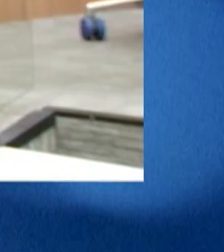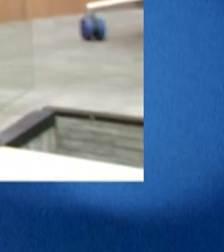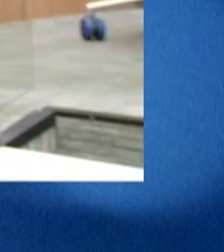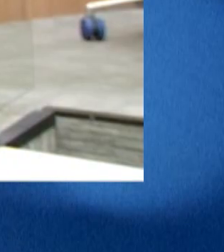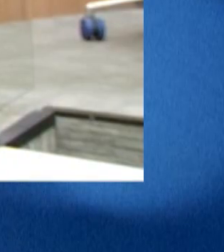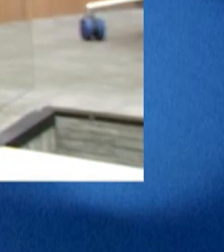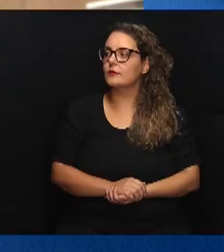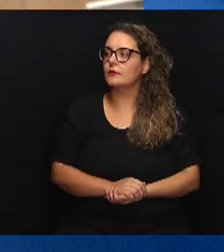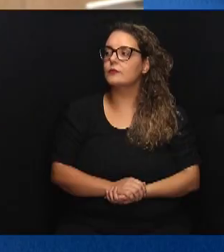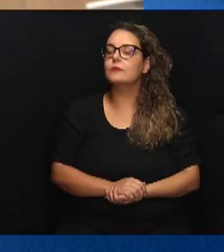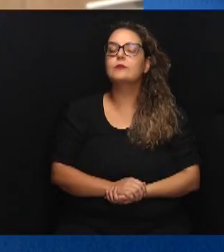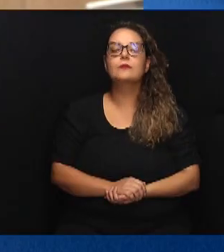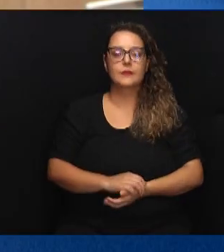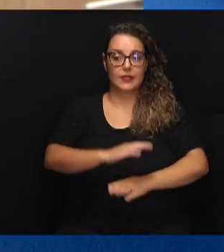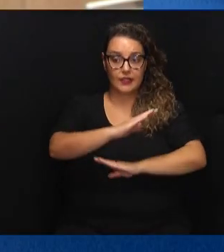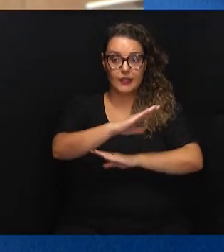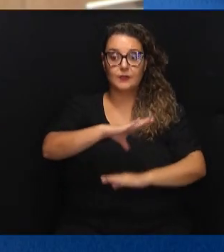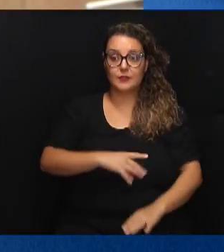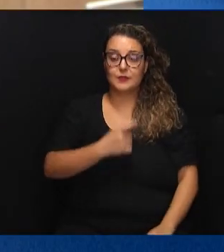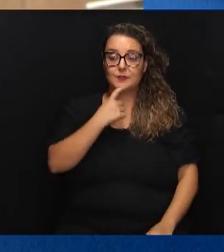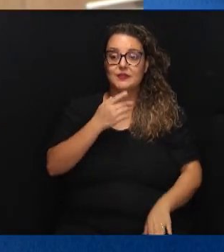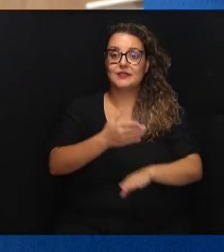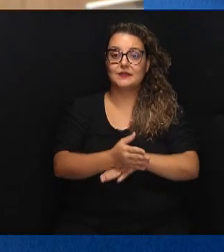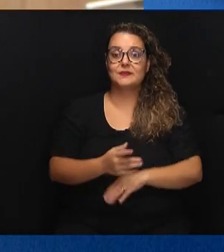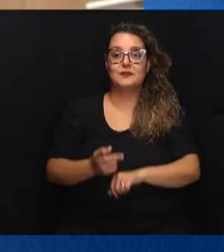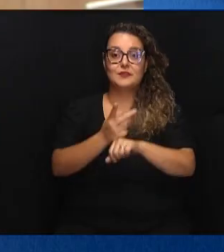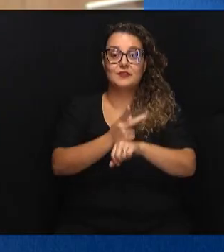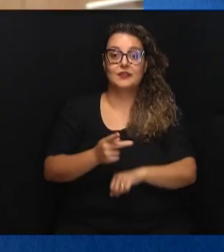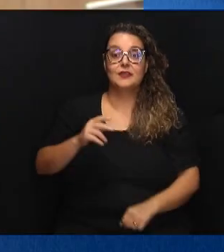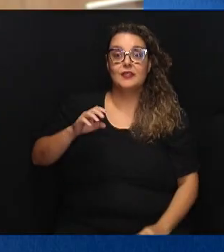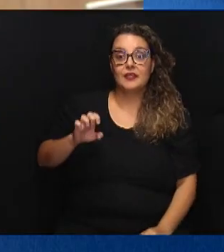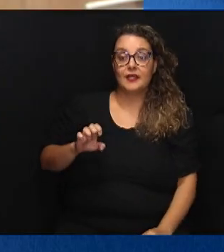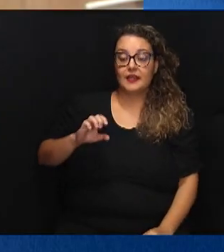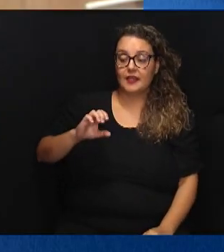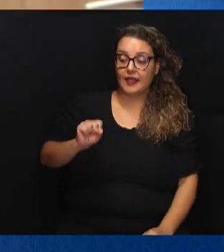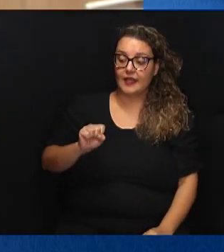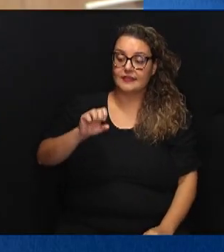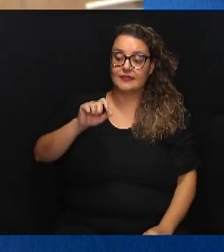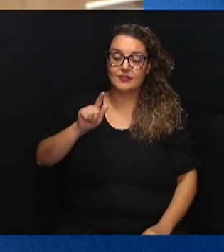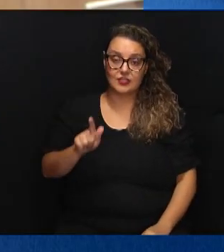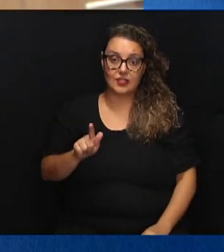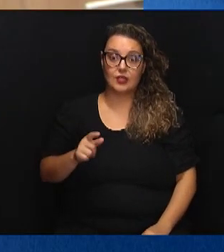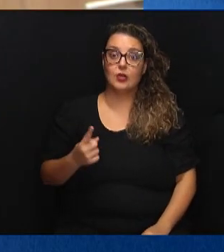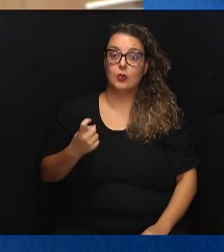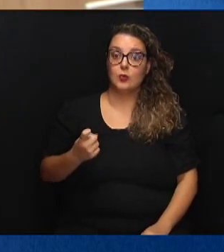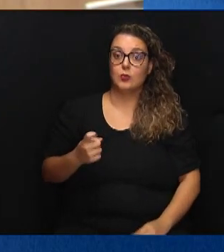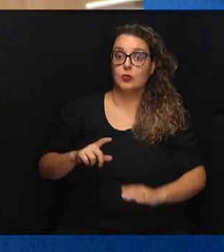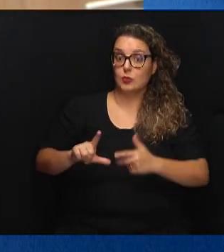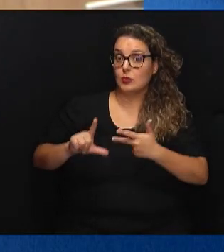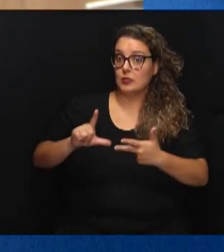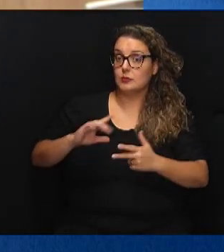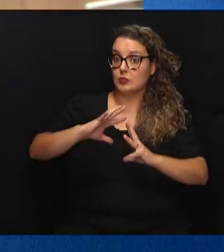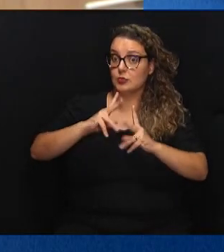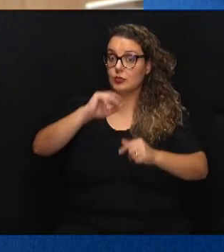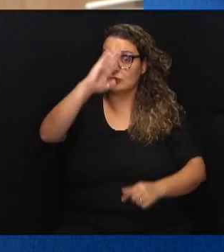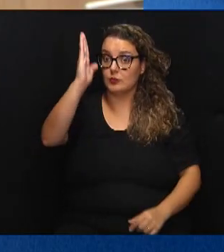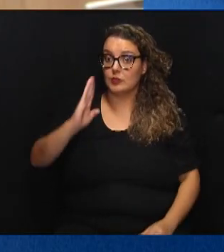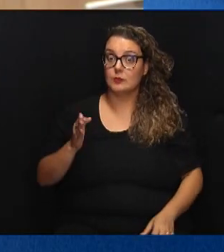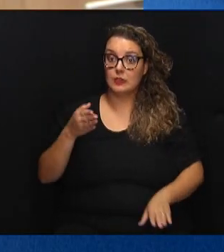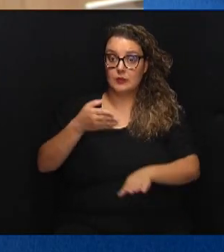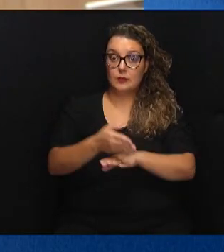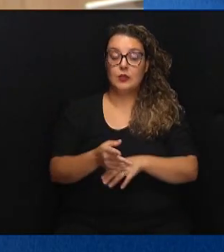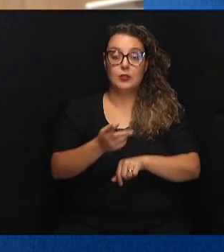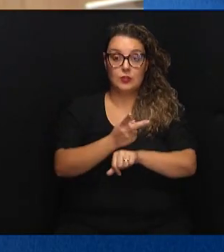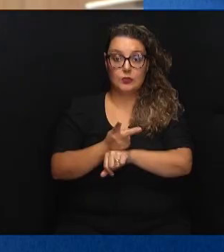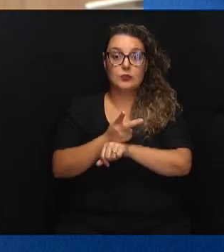Câmara de Campinas participa do prêmio ESG. É o único legislativo do Brasil a participar desse prêmio que